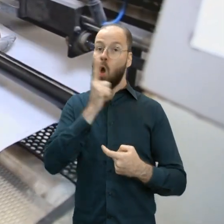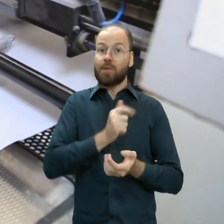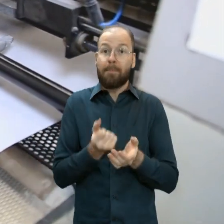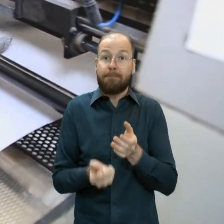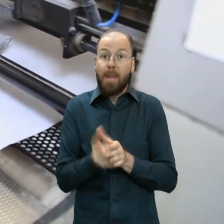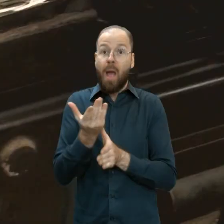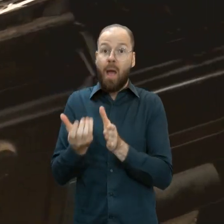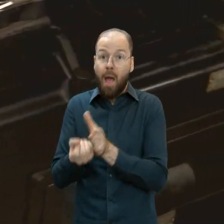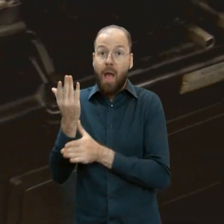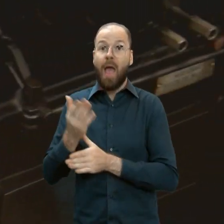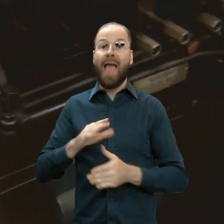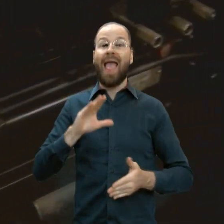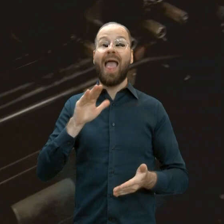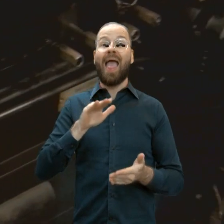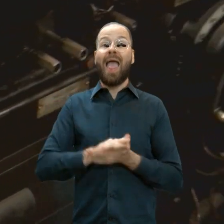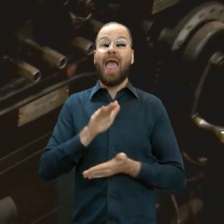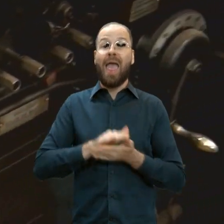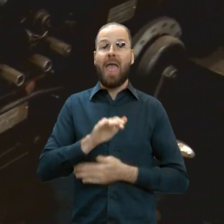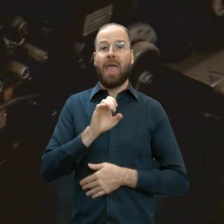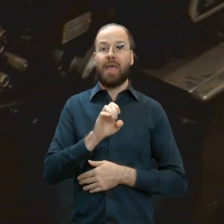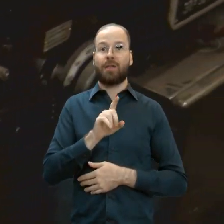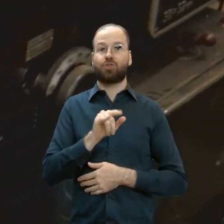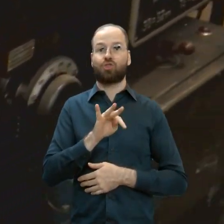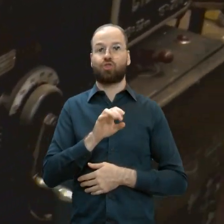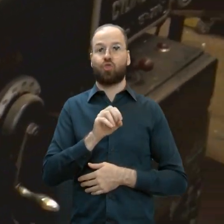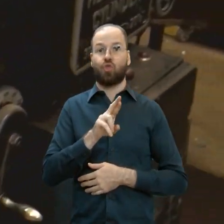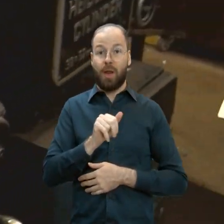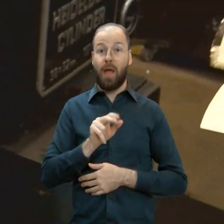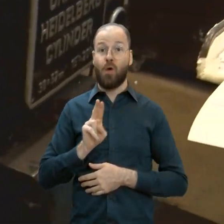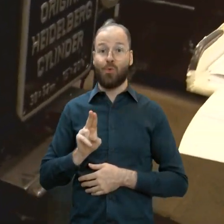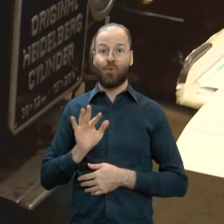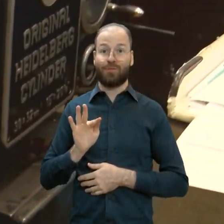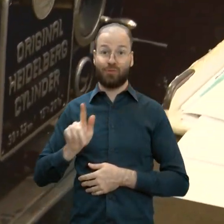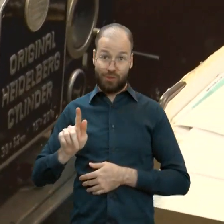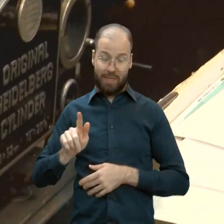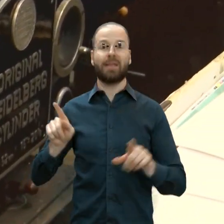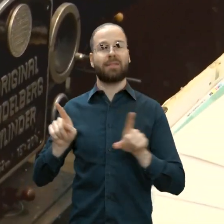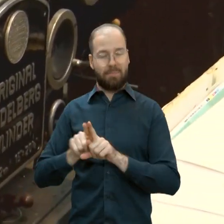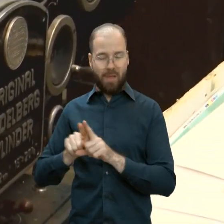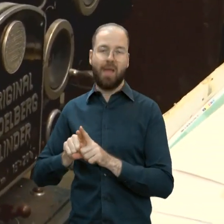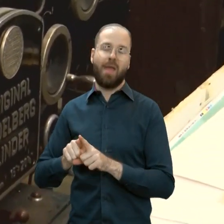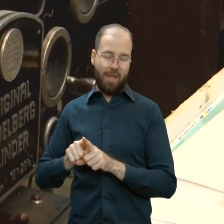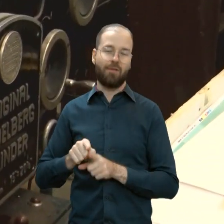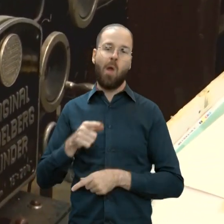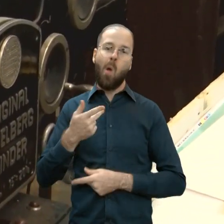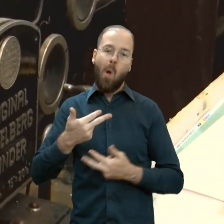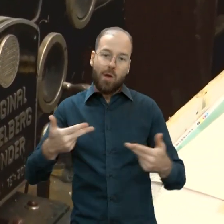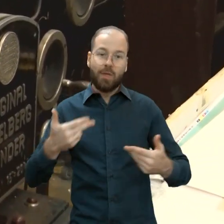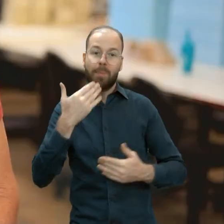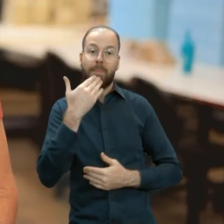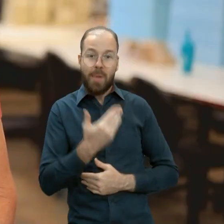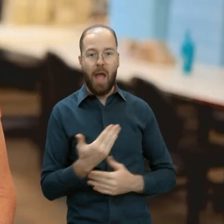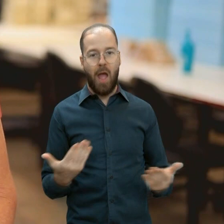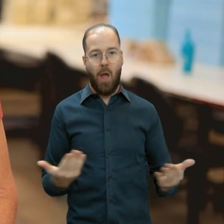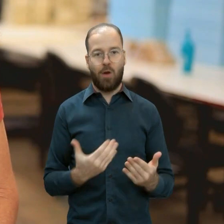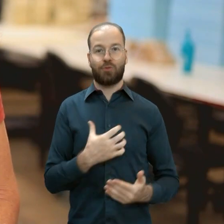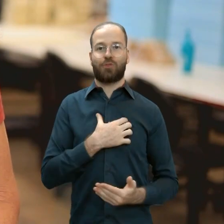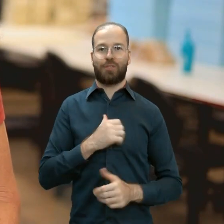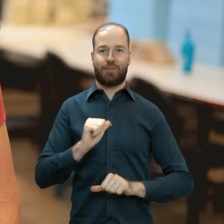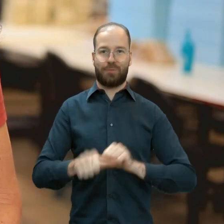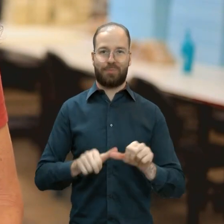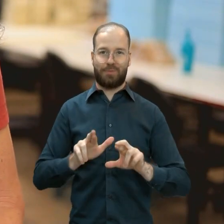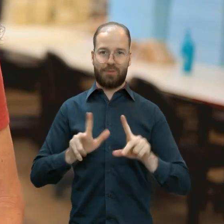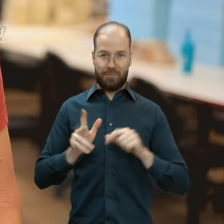livrarias também. O processo, na hora de fazer um pedido, foi uma das coisas que ficou diferente. Nós fizemos